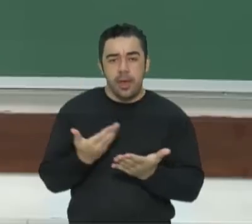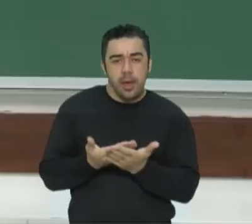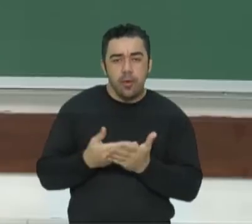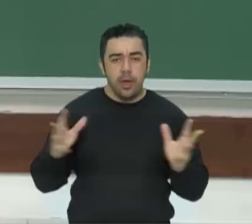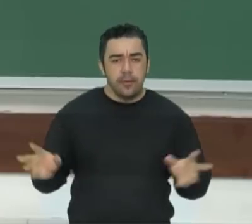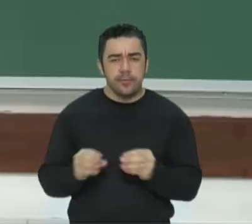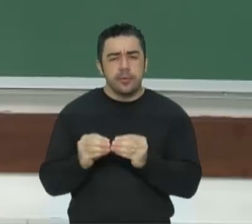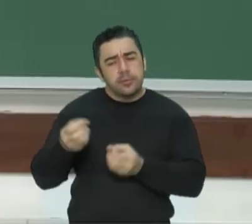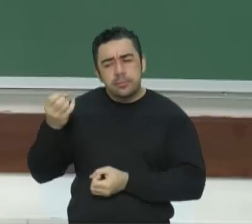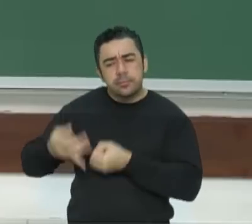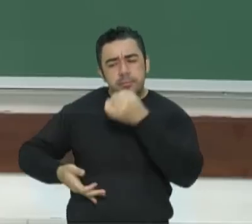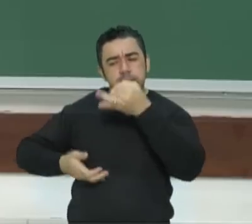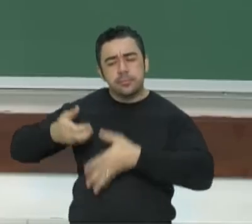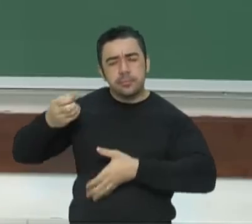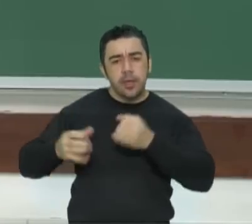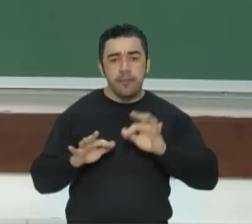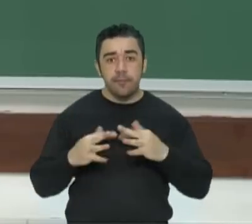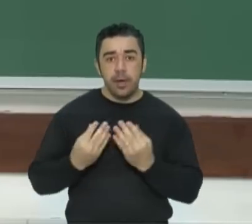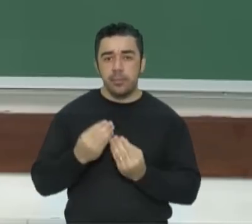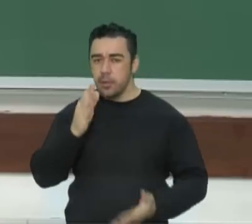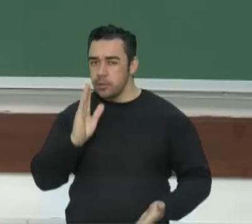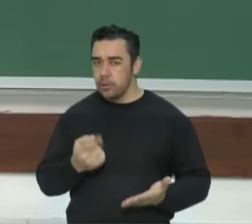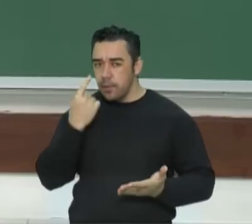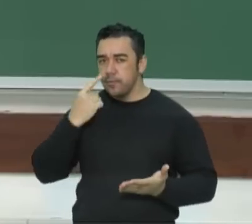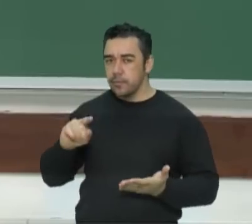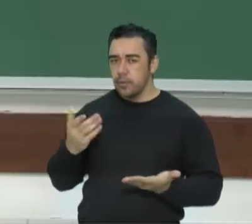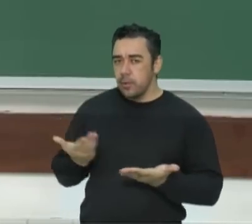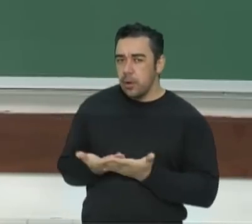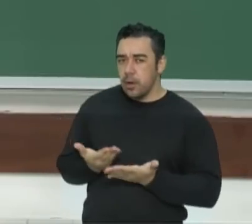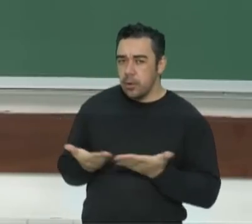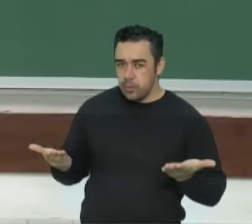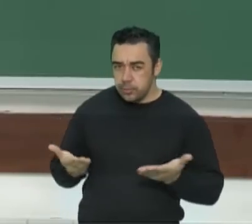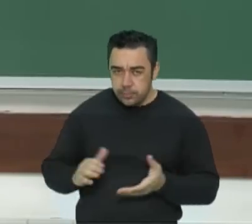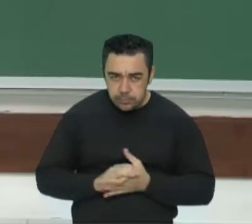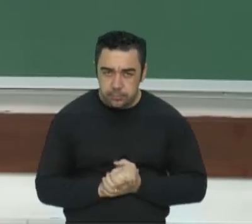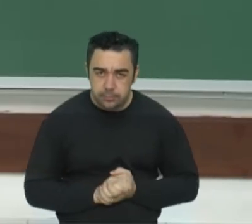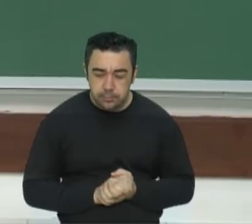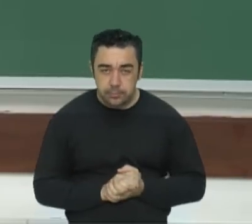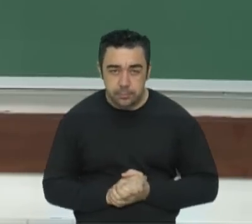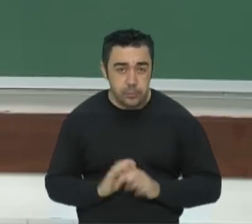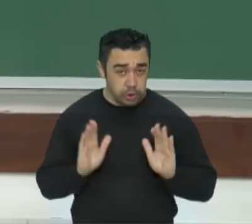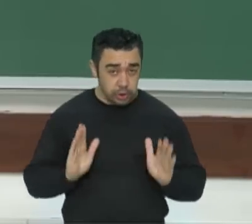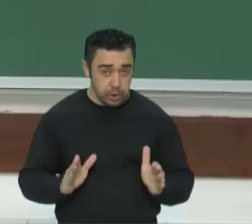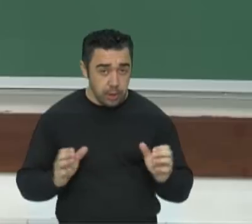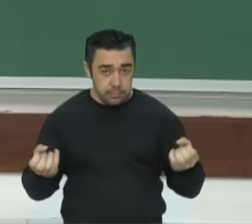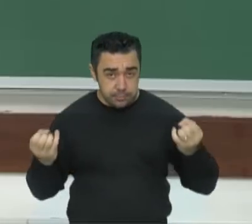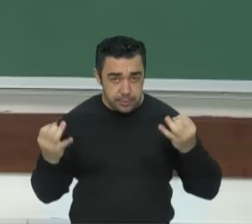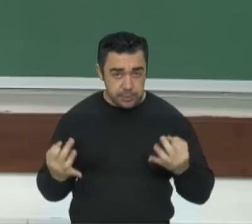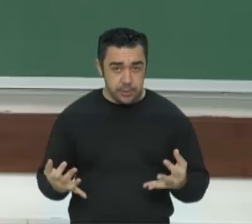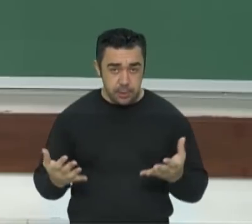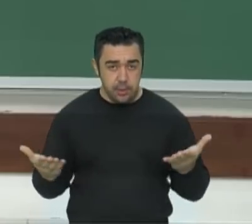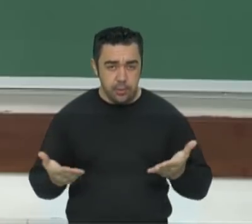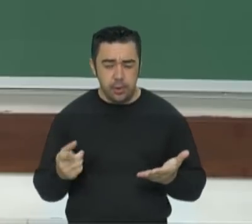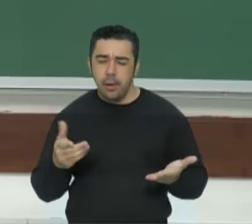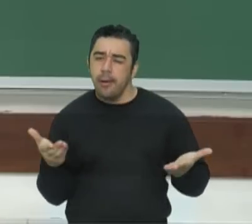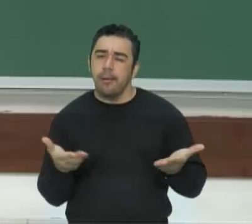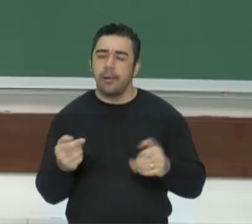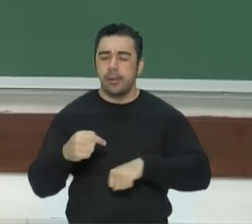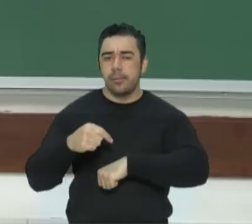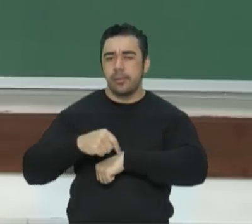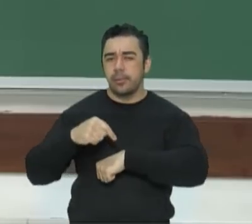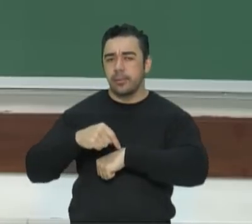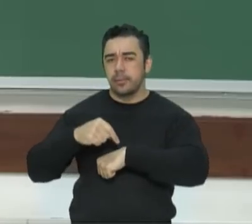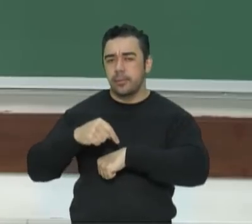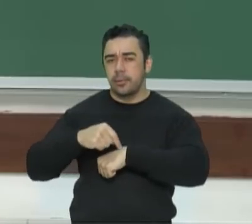explicando para a galera, para a família, os assuntos que a gente vai ver na aula de hoje. Então, já que eu dei aquela enroladinha, agora